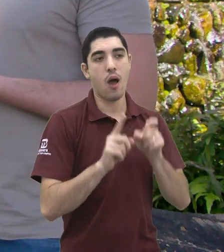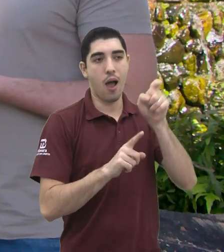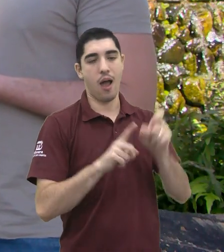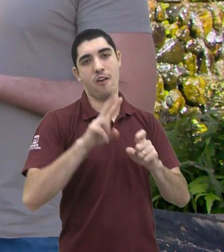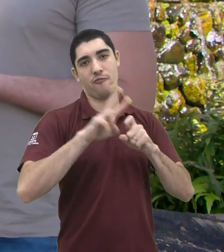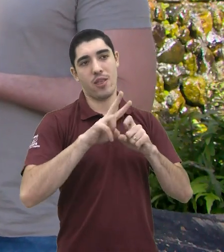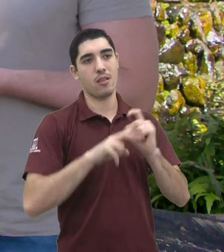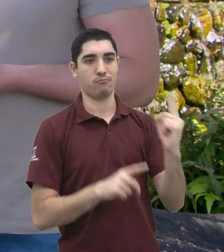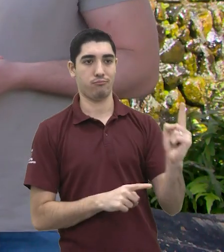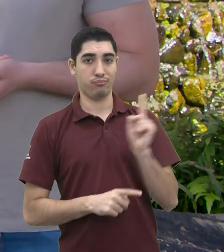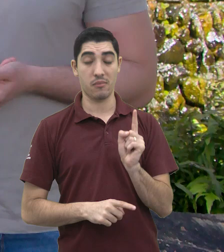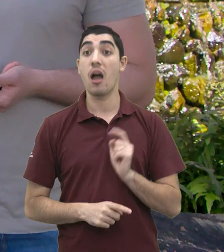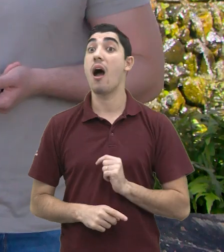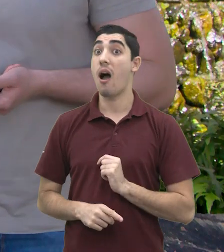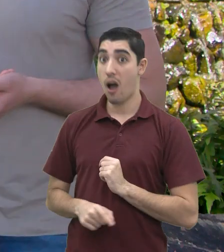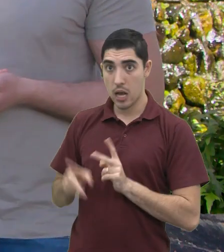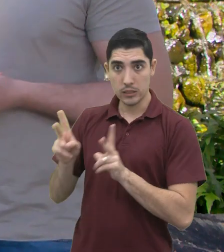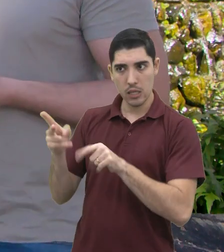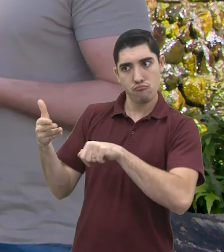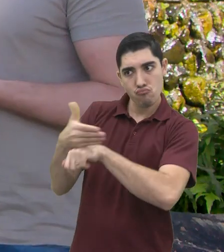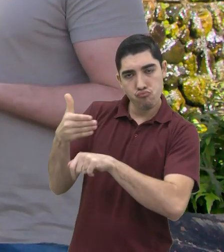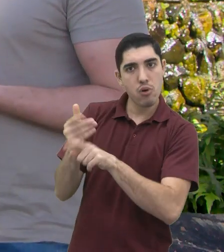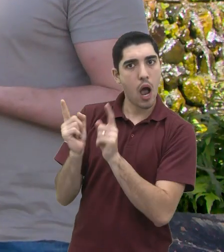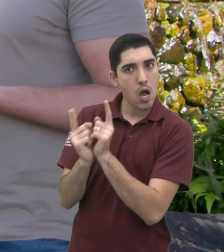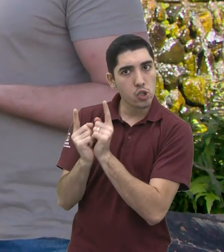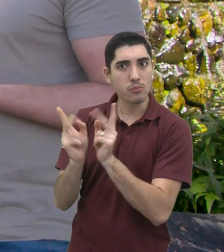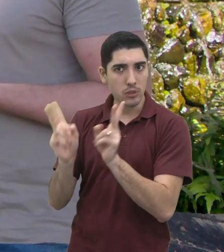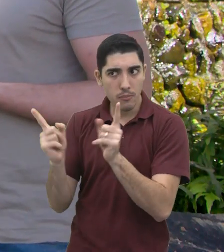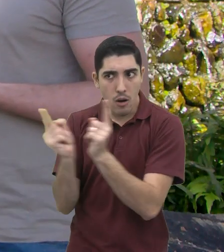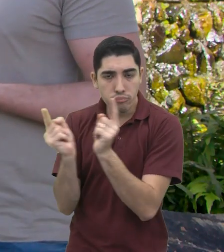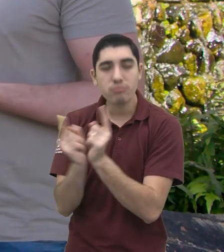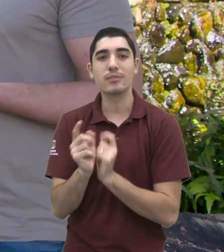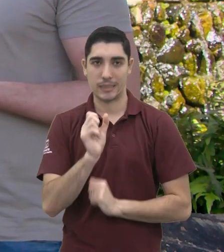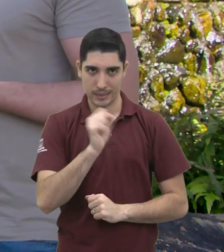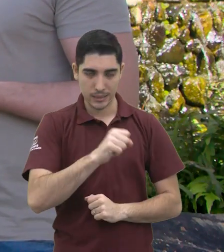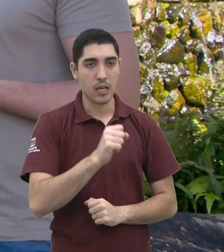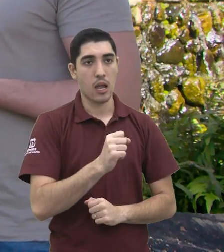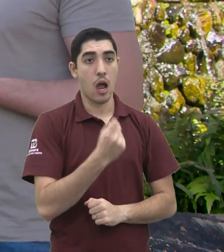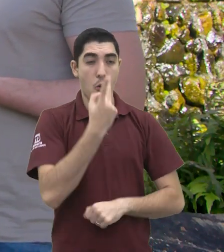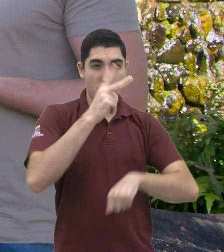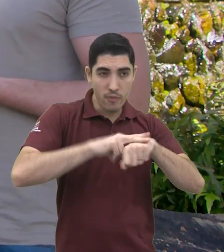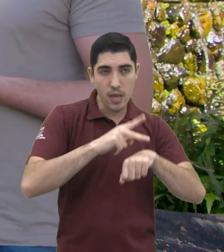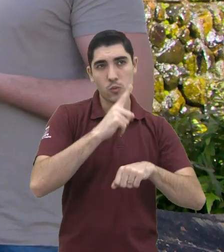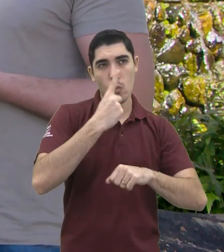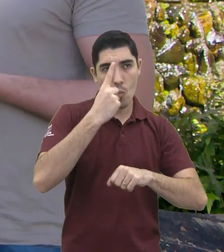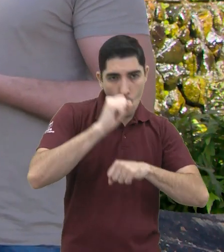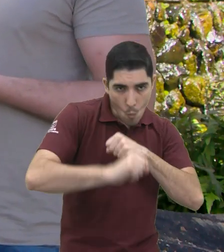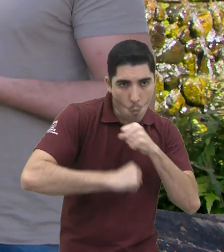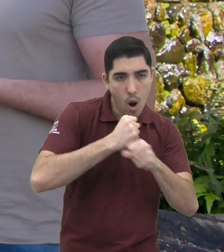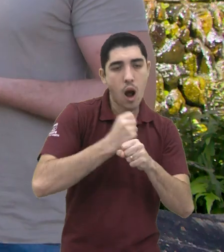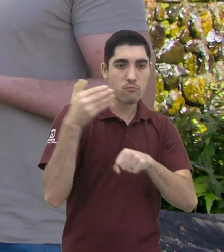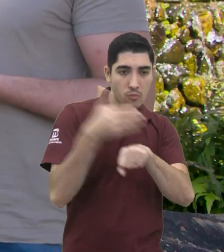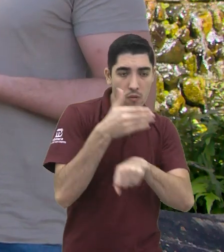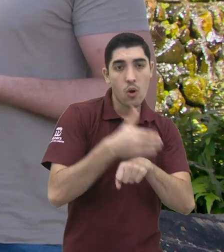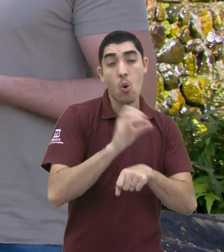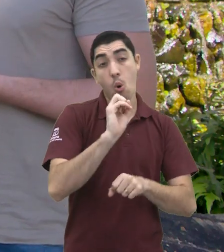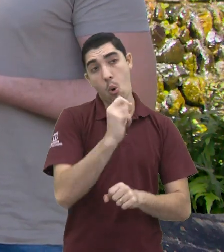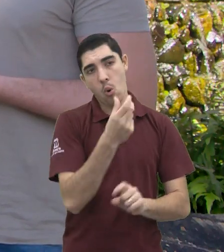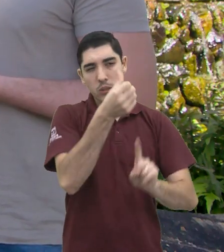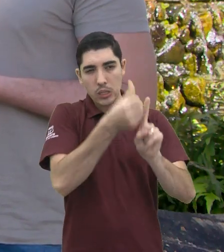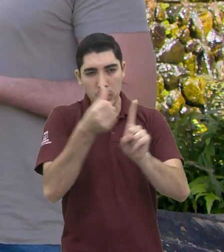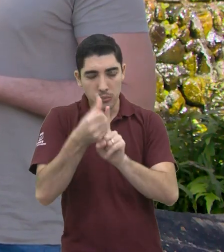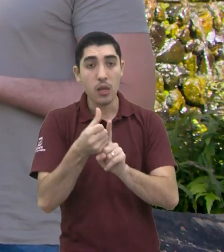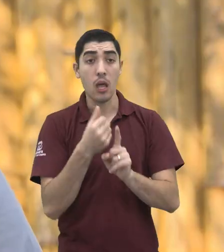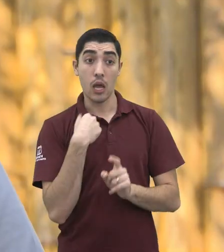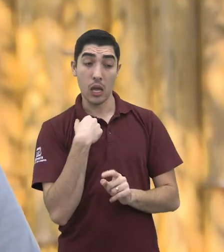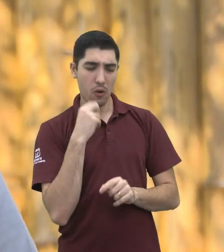a veterinária que vai lá em casa. Bom, tem o acompanhamento de uma forma ou de outra, Sim. né? Aí eu faço a cada 1 ano, 6 meses. Quando eu percebo que eles não